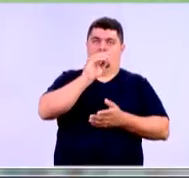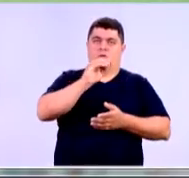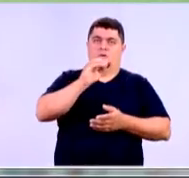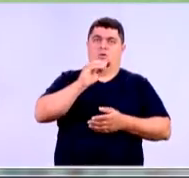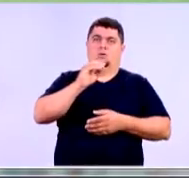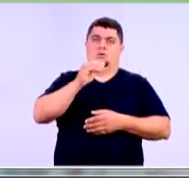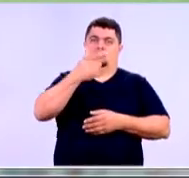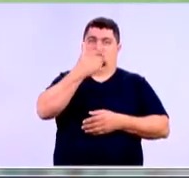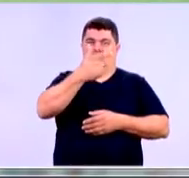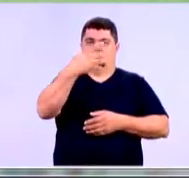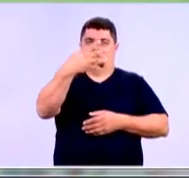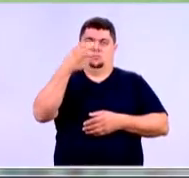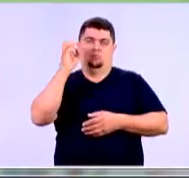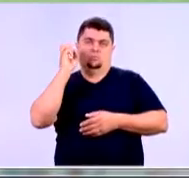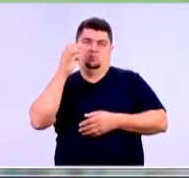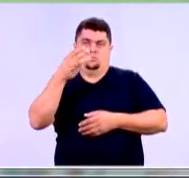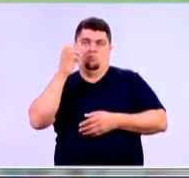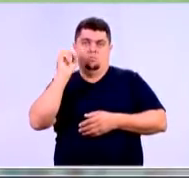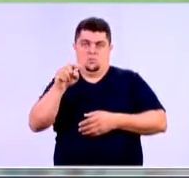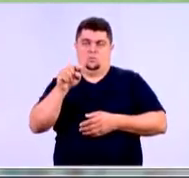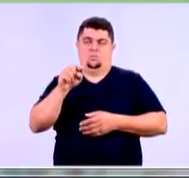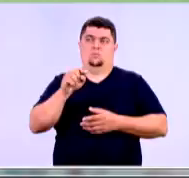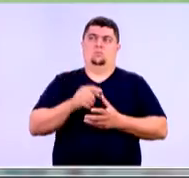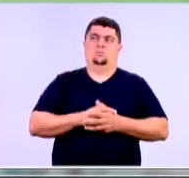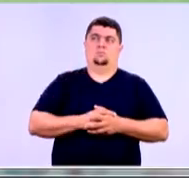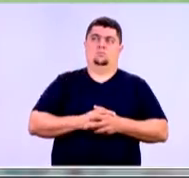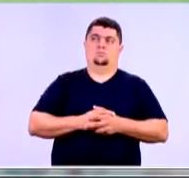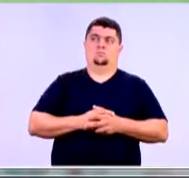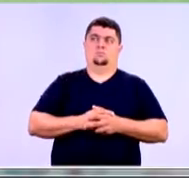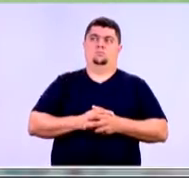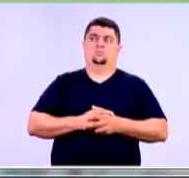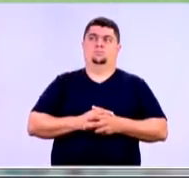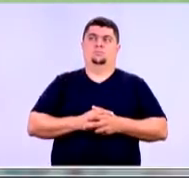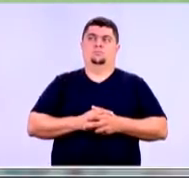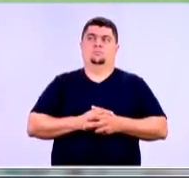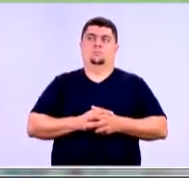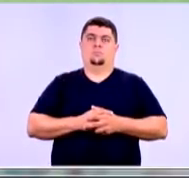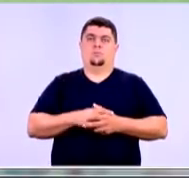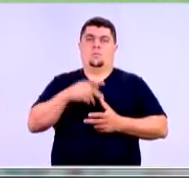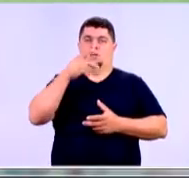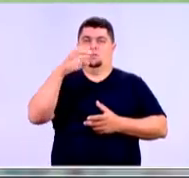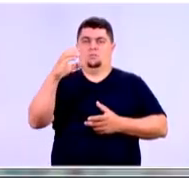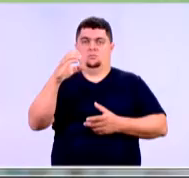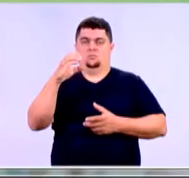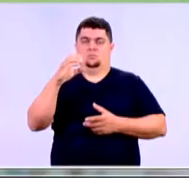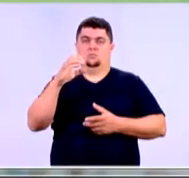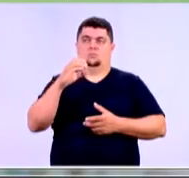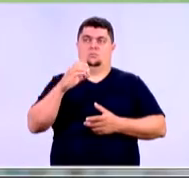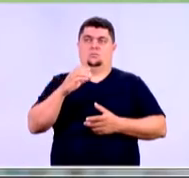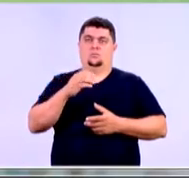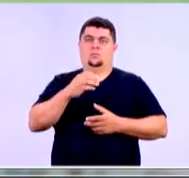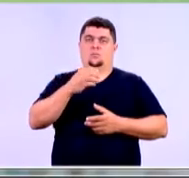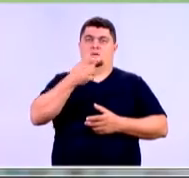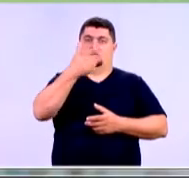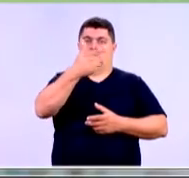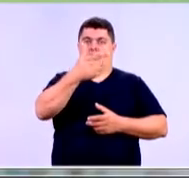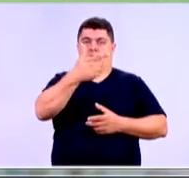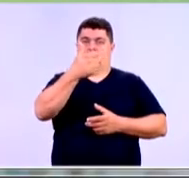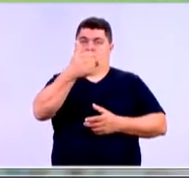circulante, 243 mil. E o passivo circulante? 210